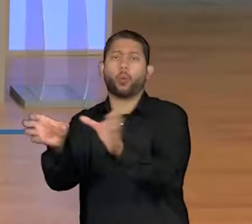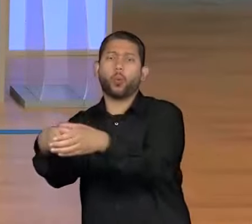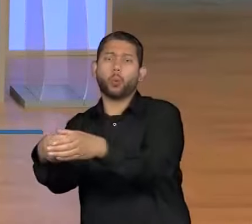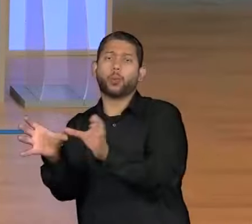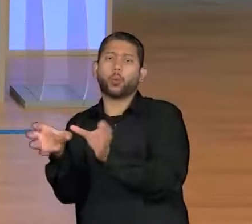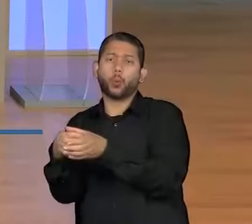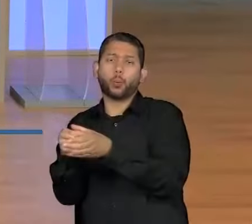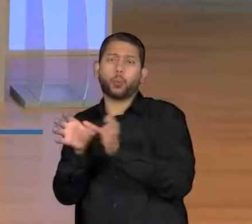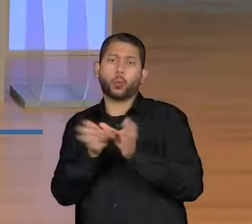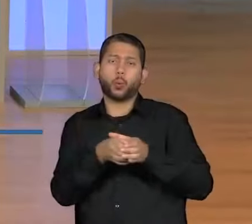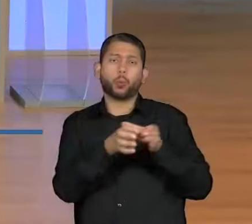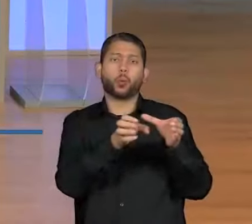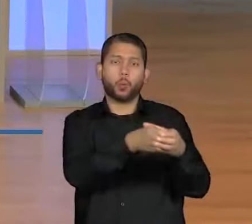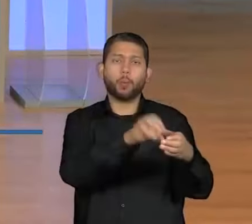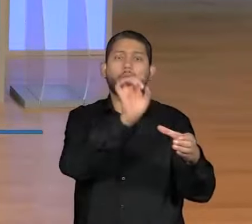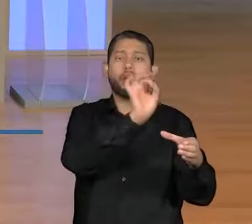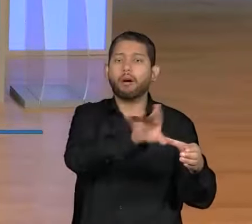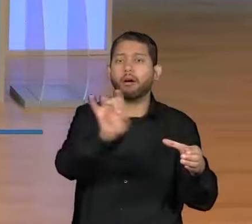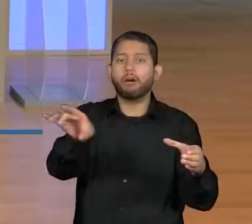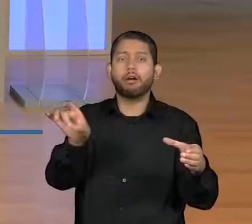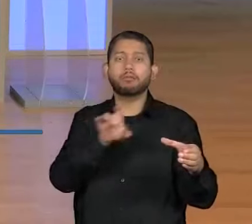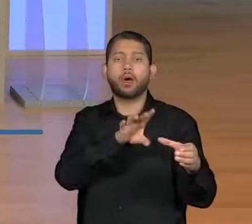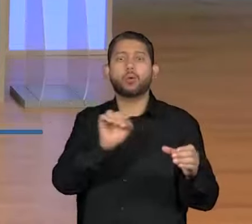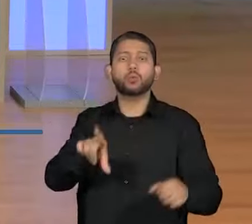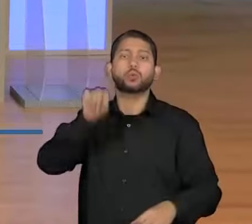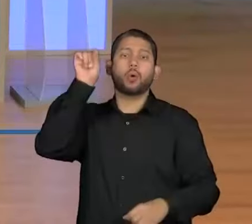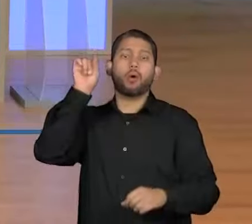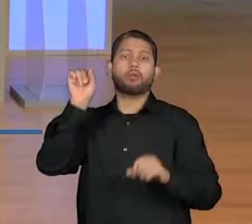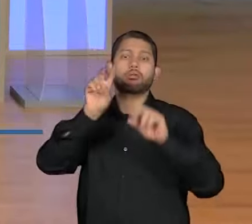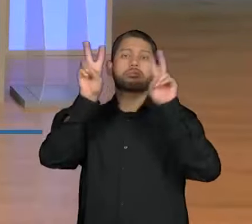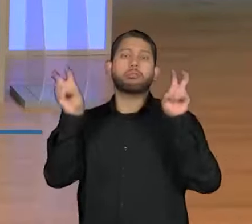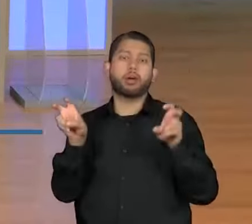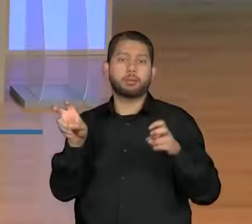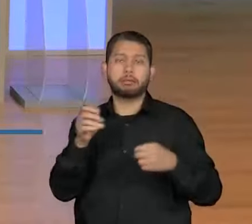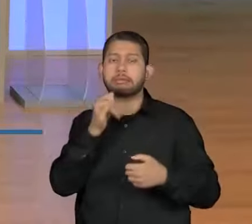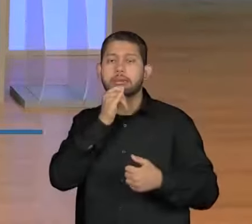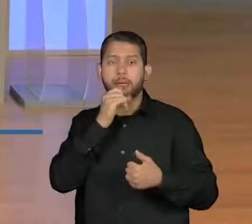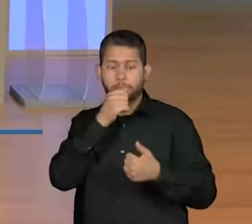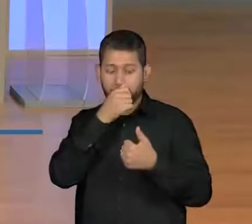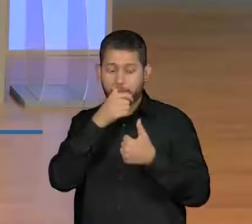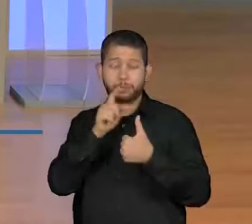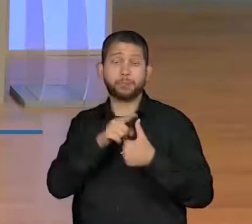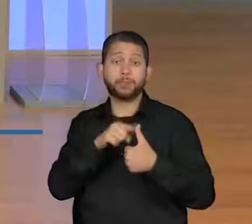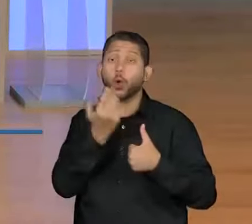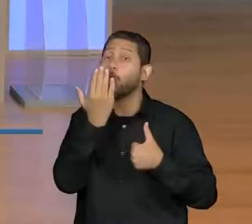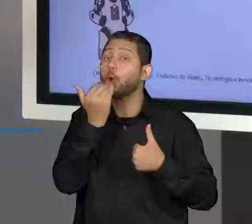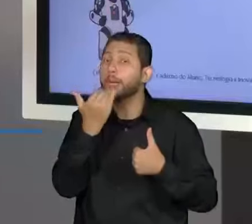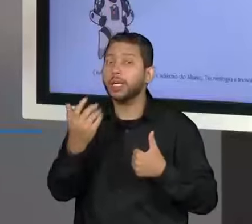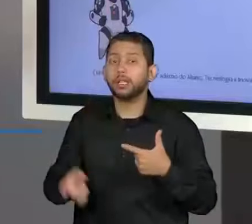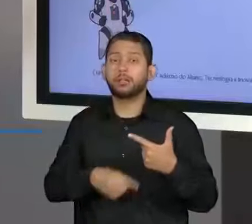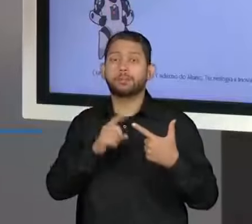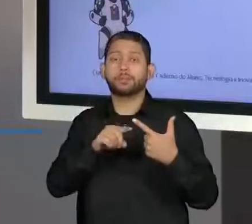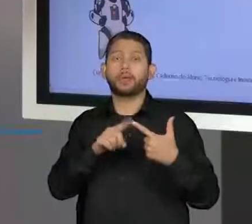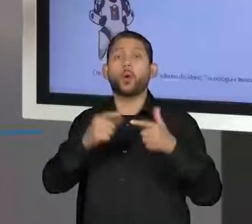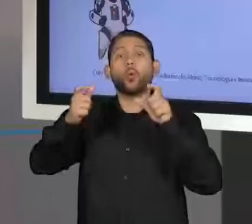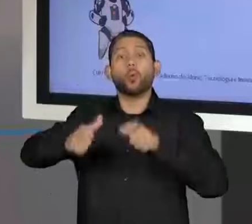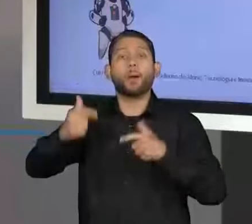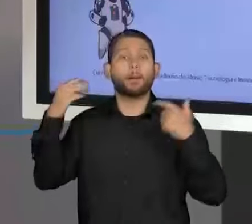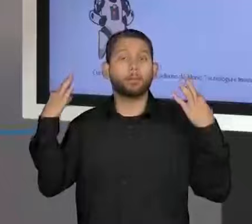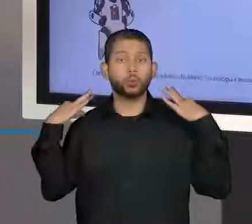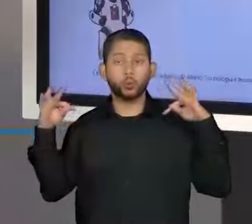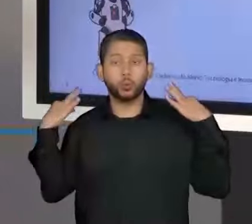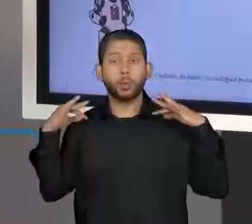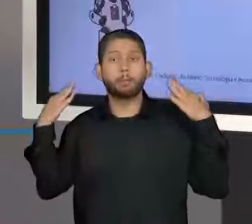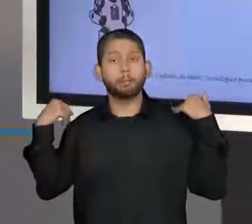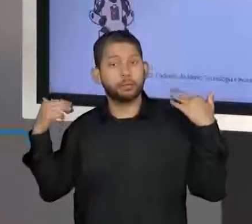cidade, e aí cada um pode ficar responsável por um ponto, por exemplo, comidas típicas, pontos turísticos, as famílias,